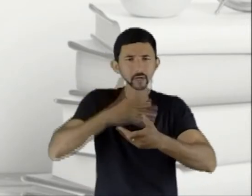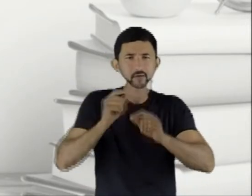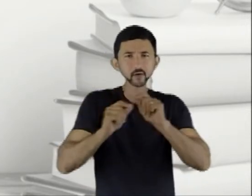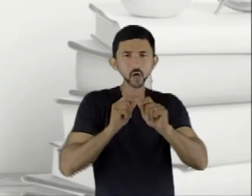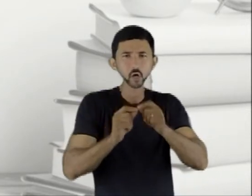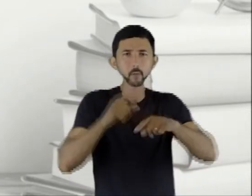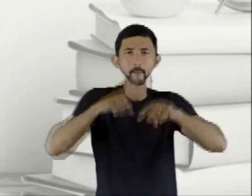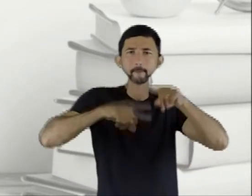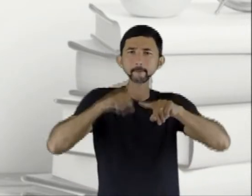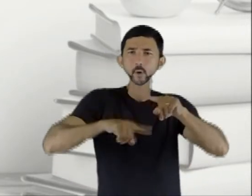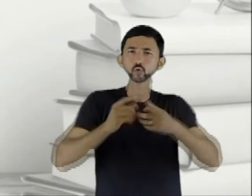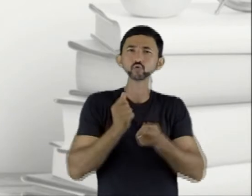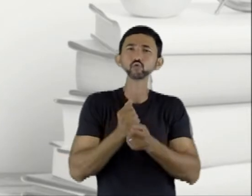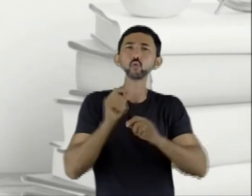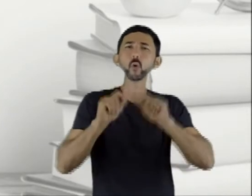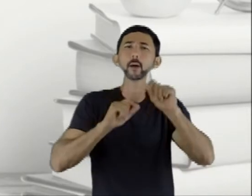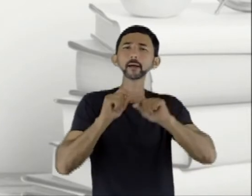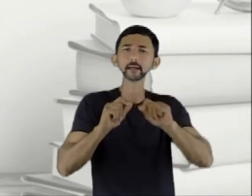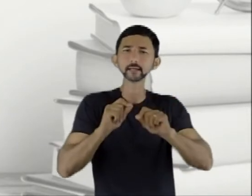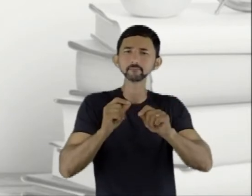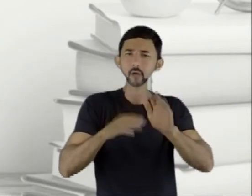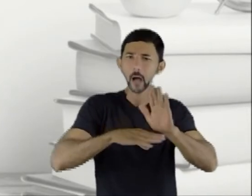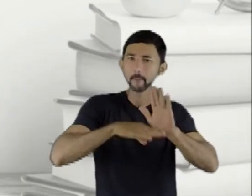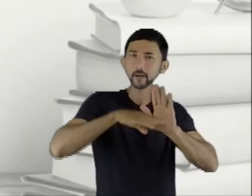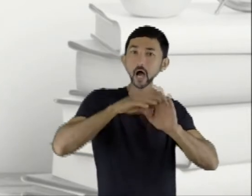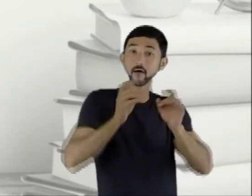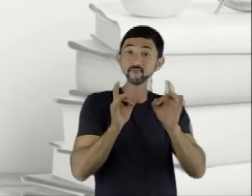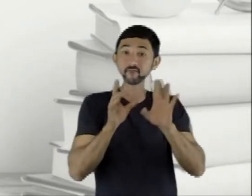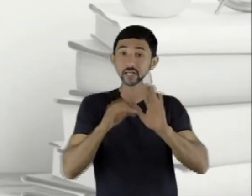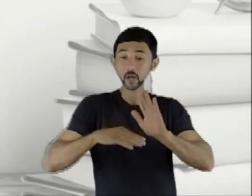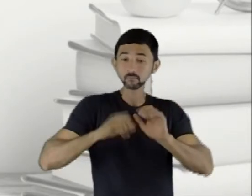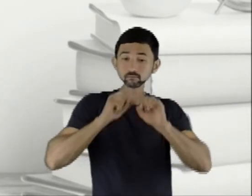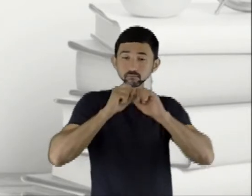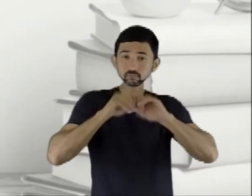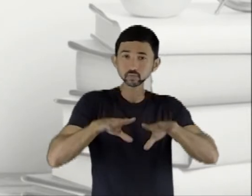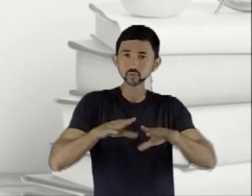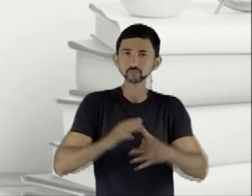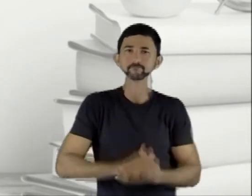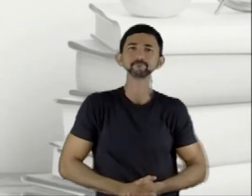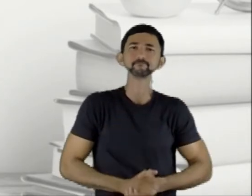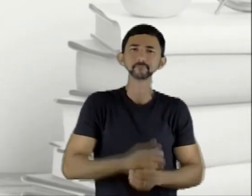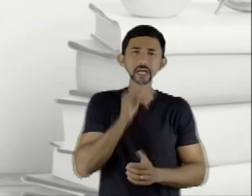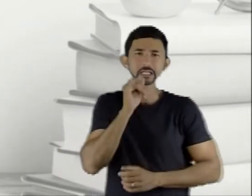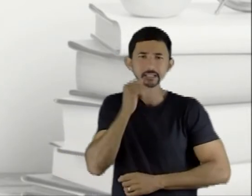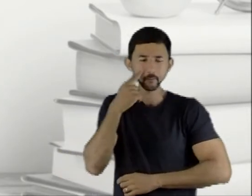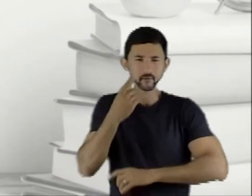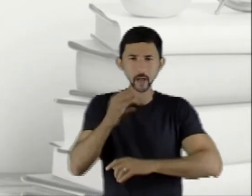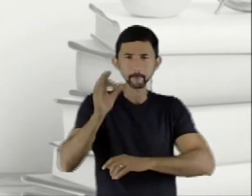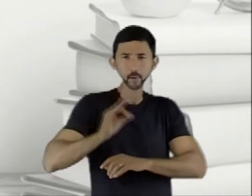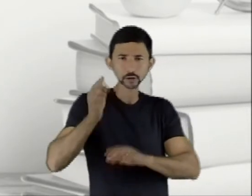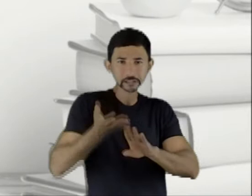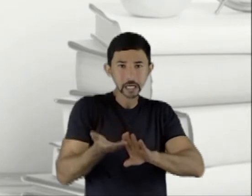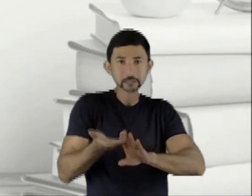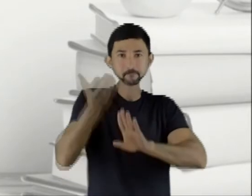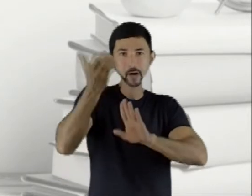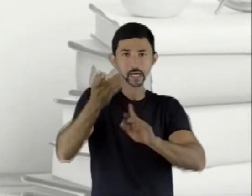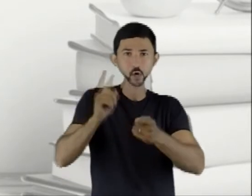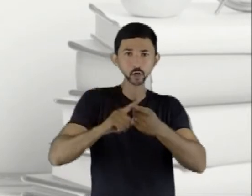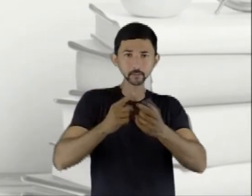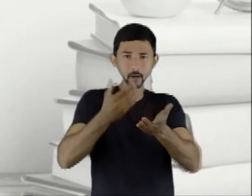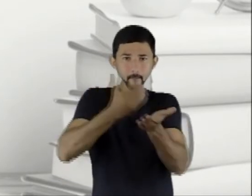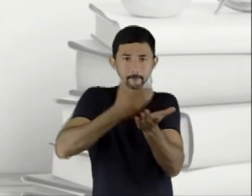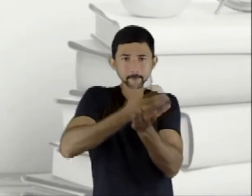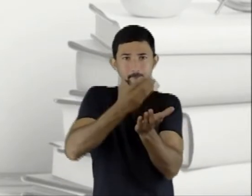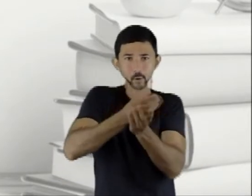nessa exportação foram, se você observar, você pode observar tanto pela maior porcentagem, quanto pela maior fatia,